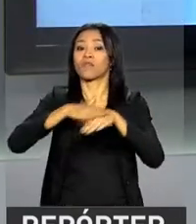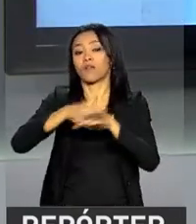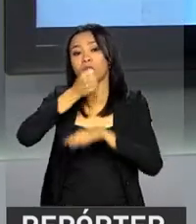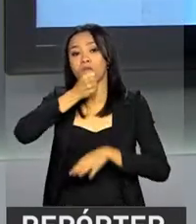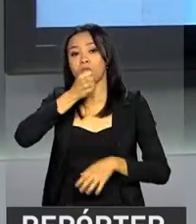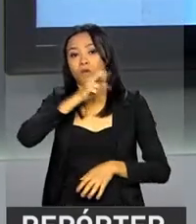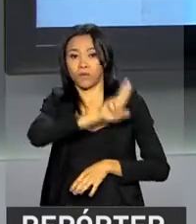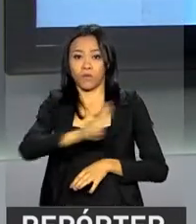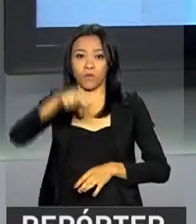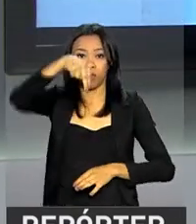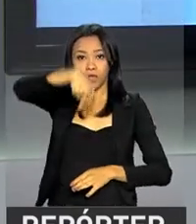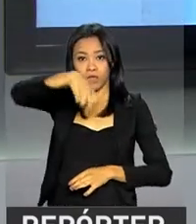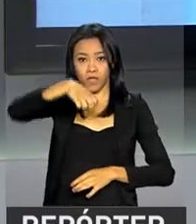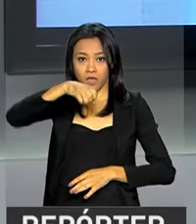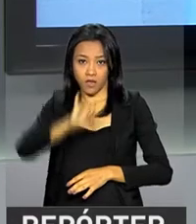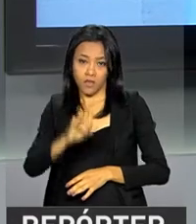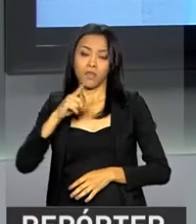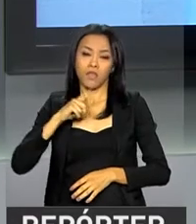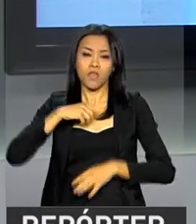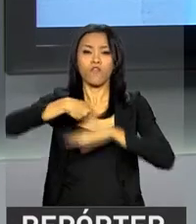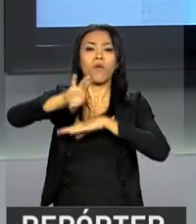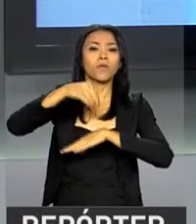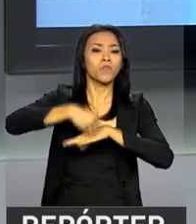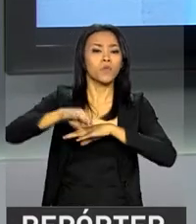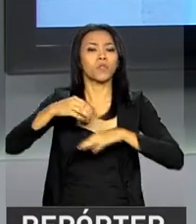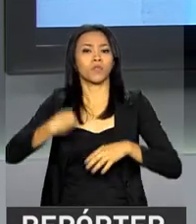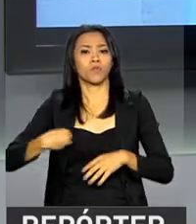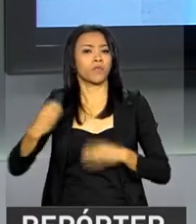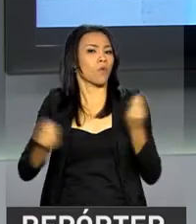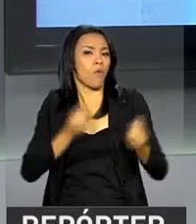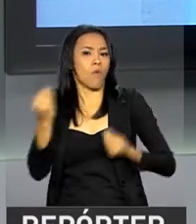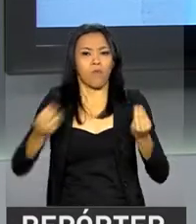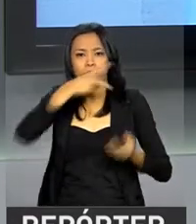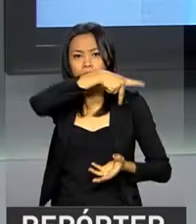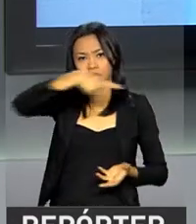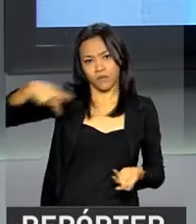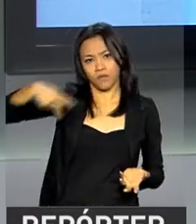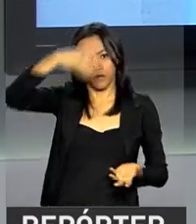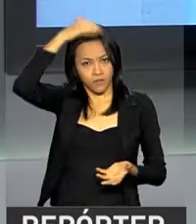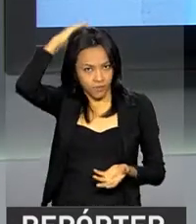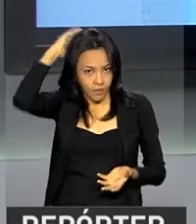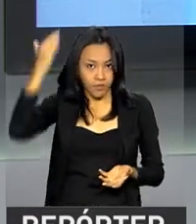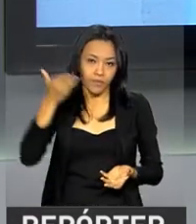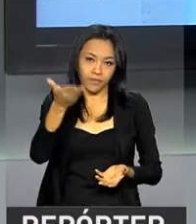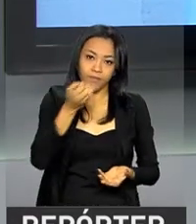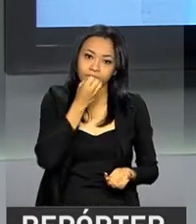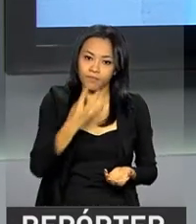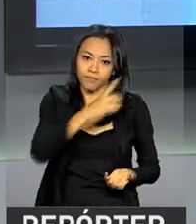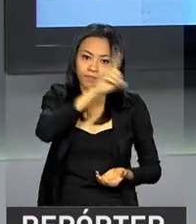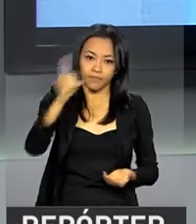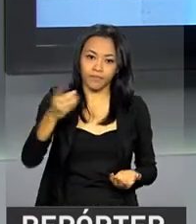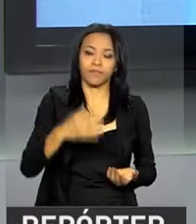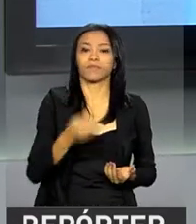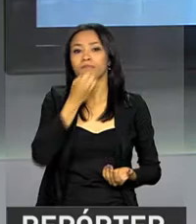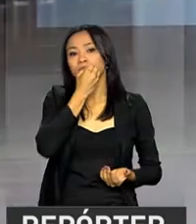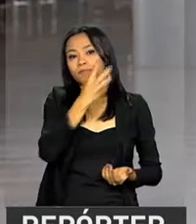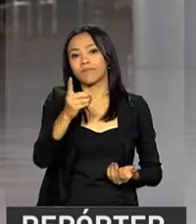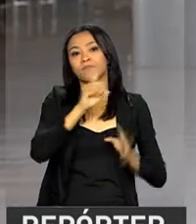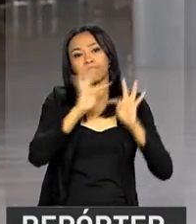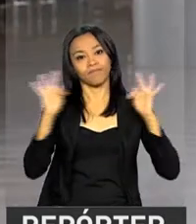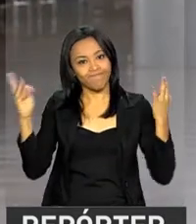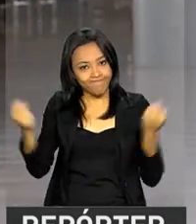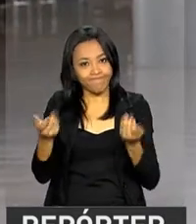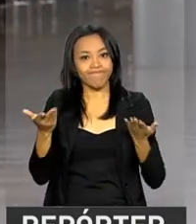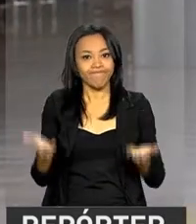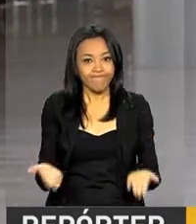Pereira. Ele traz para a gente informações sobre o presidente Michel Temer. Olá, Ney, bom dia para você. Bom dia, Thaís, bom dia a todos.